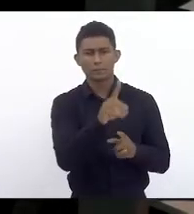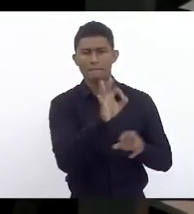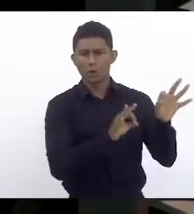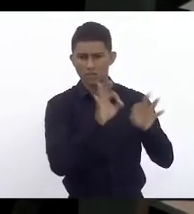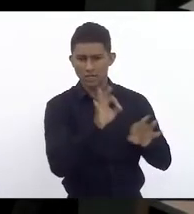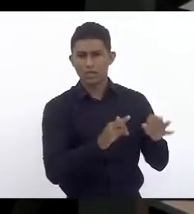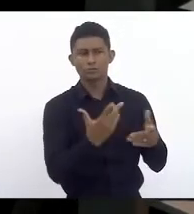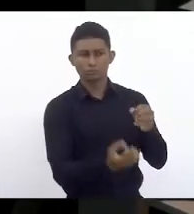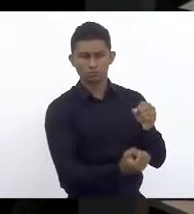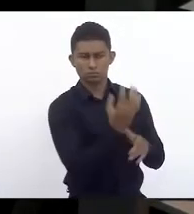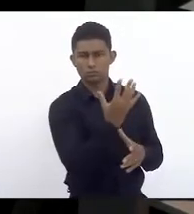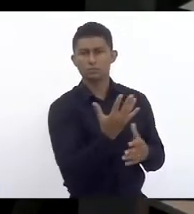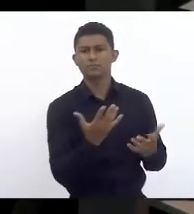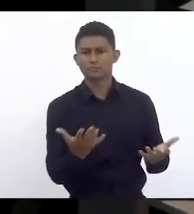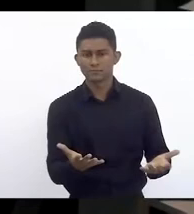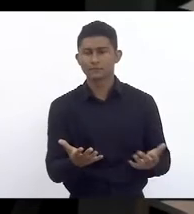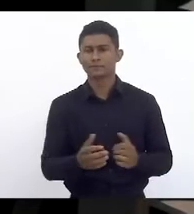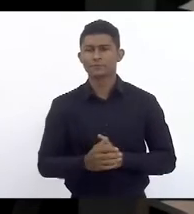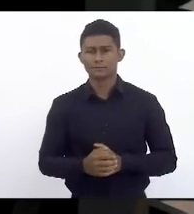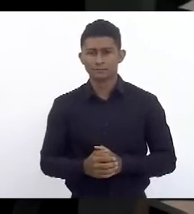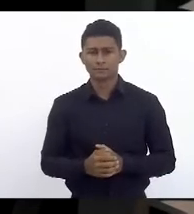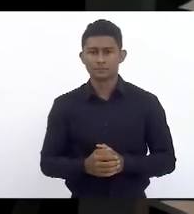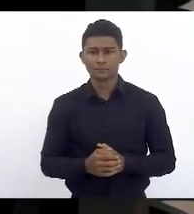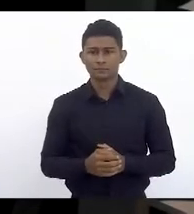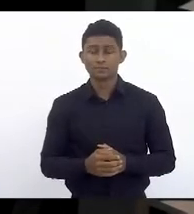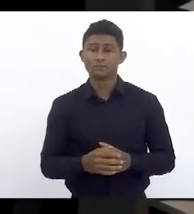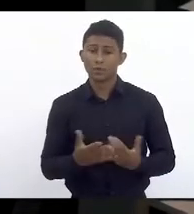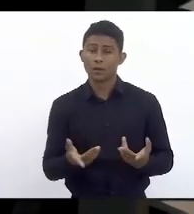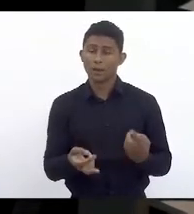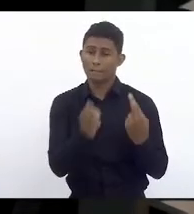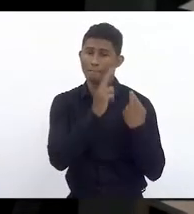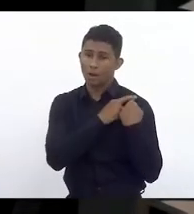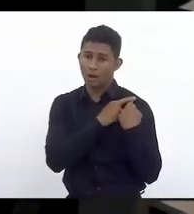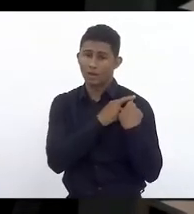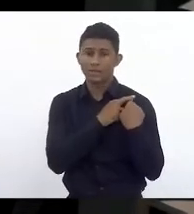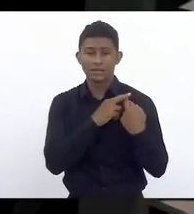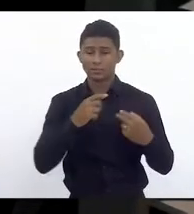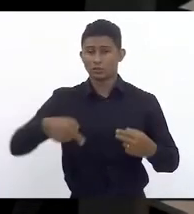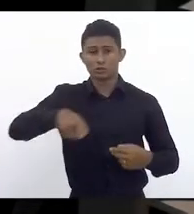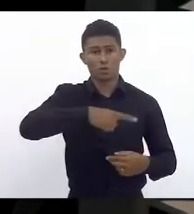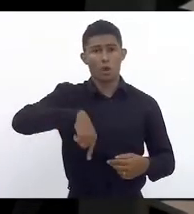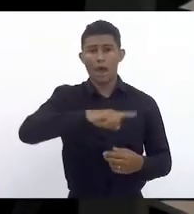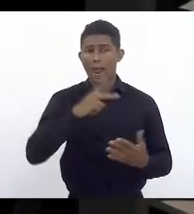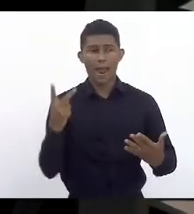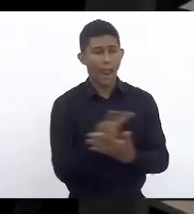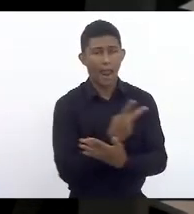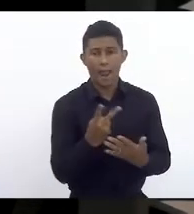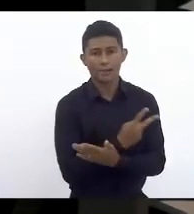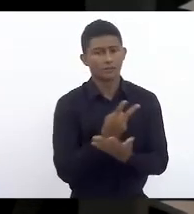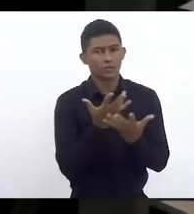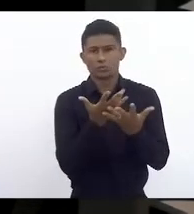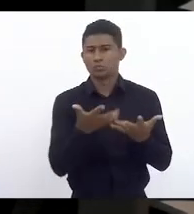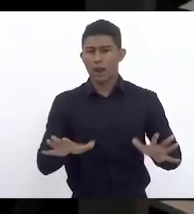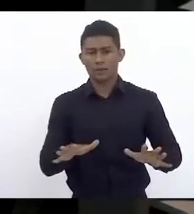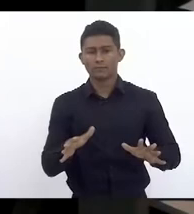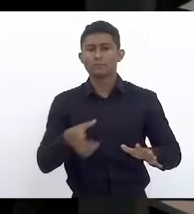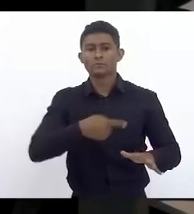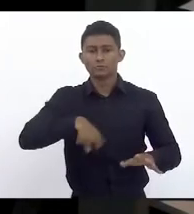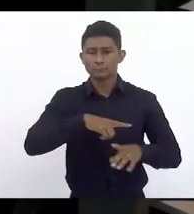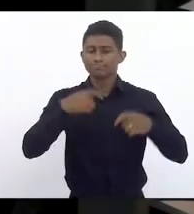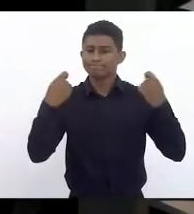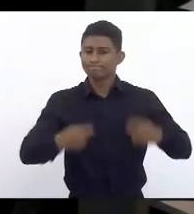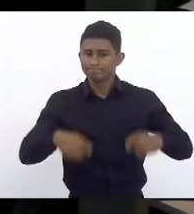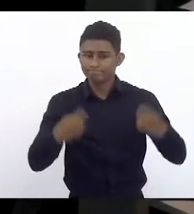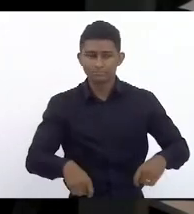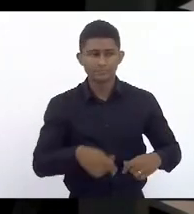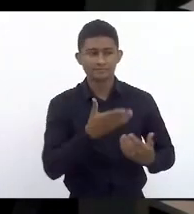projeto, que nos coloca diante da responsabilidade de não errar. Quer dizer, nós precisamos fazer dessa ferramenta,